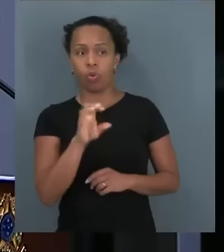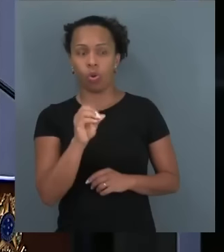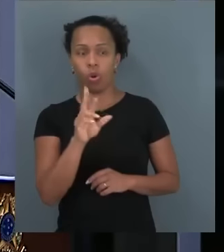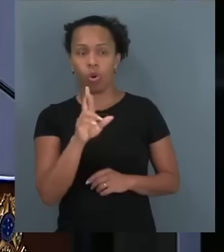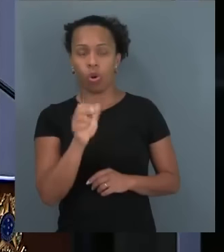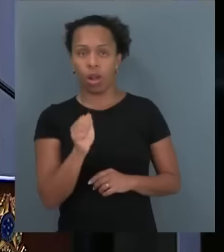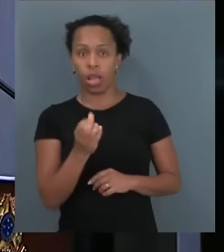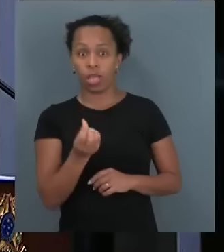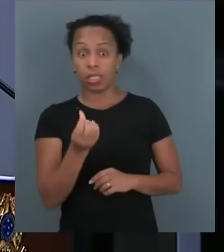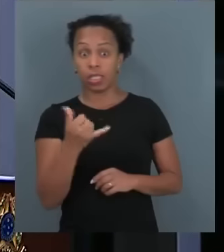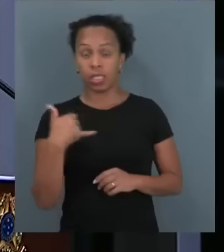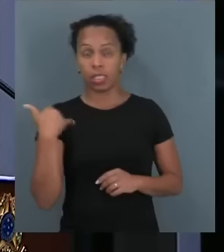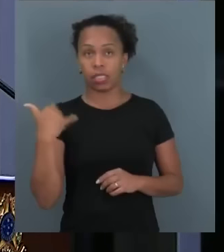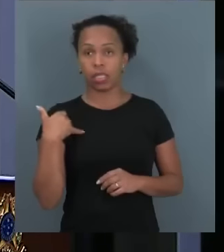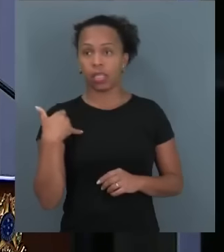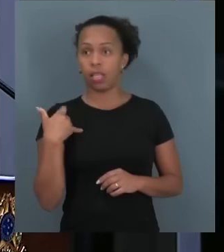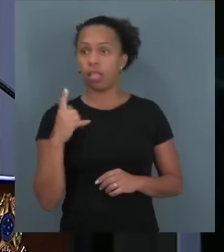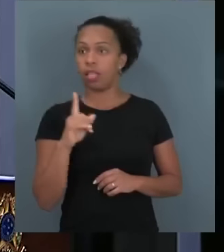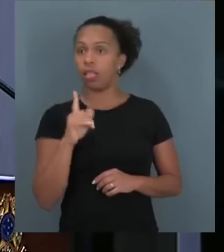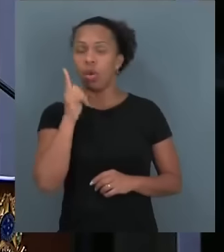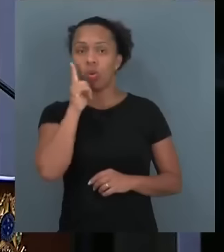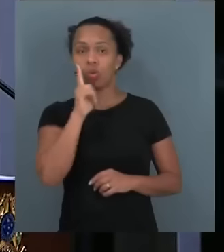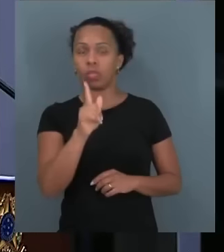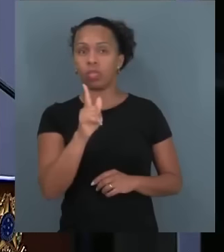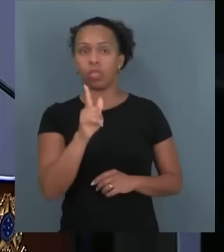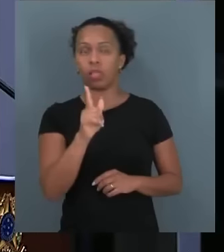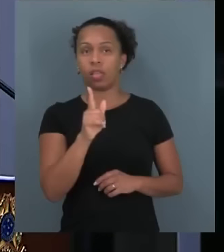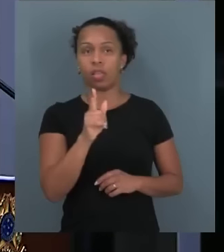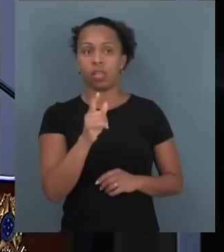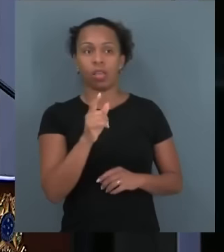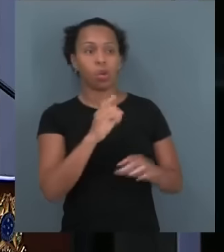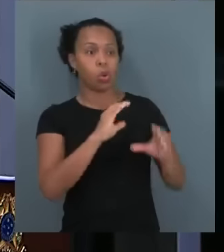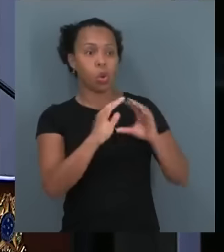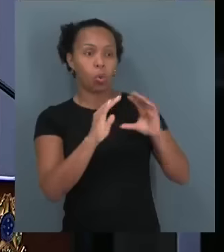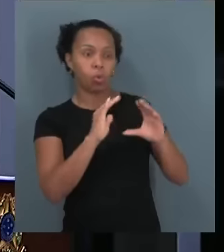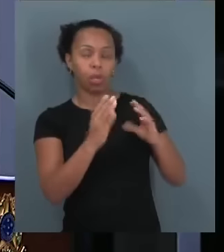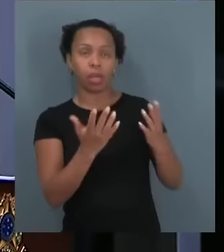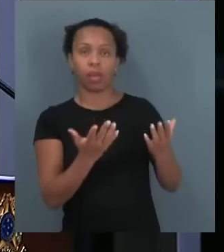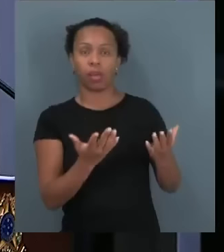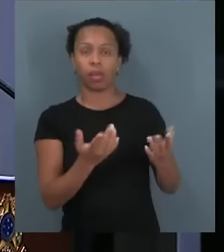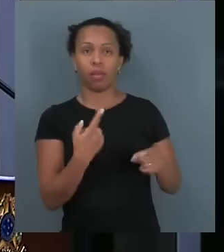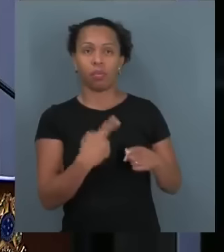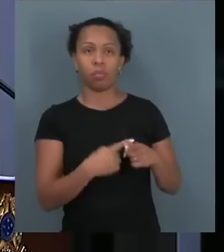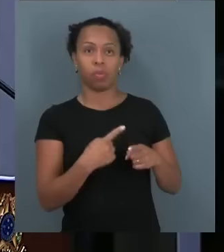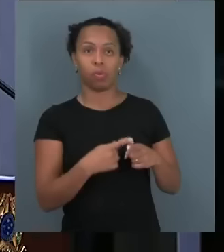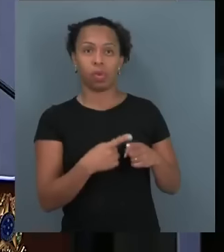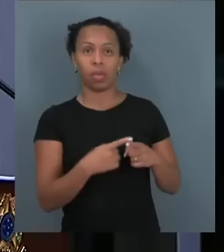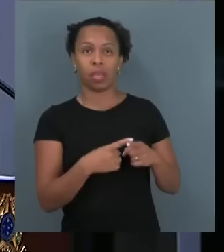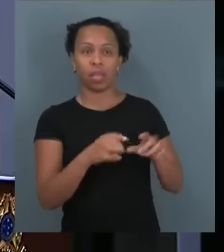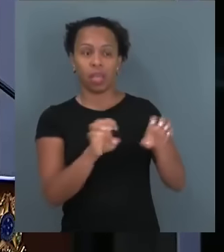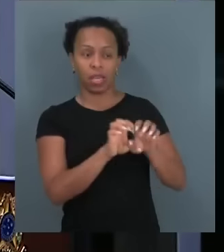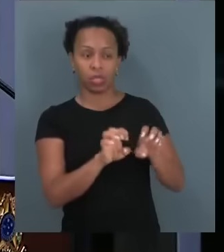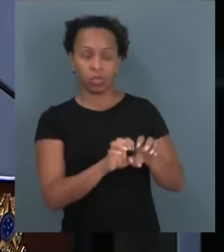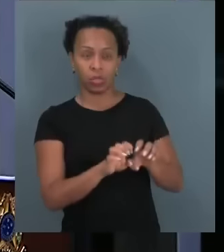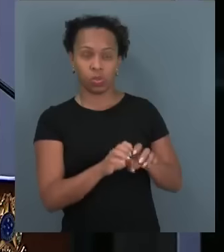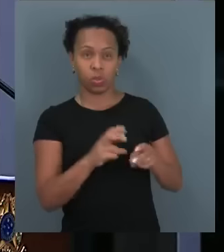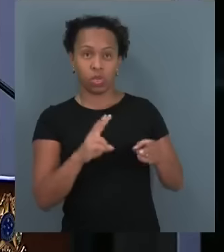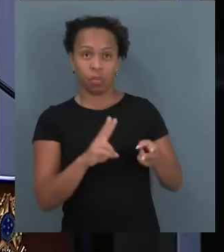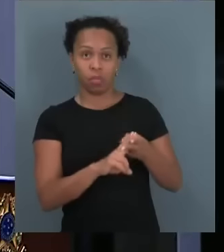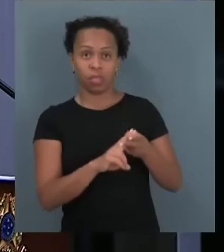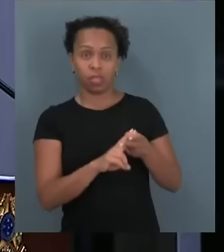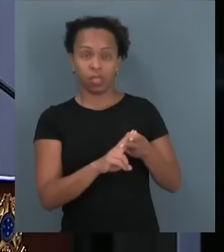idade, ele consegue se comunicar. Porque a própria estrutura da cadeia pública, que